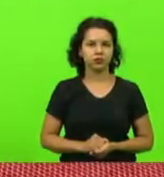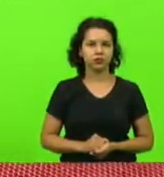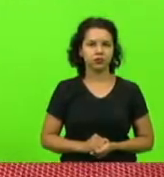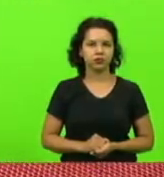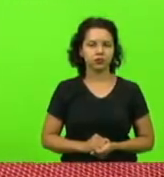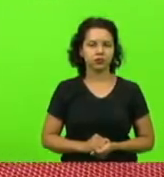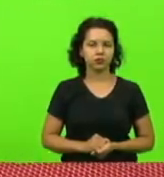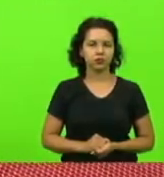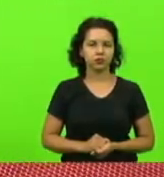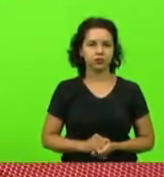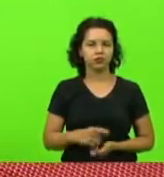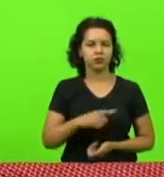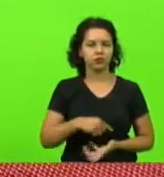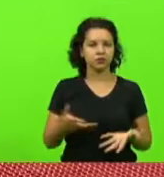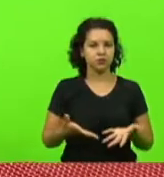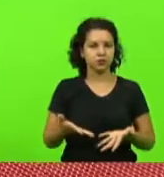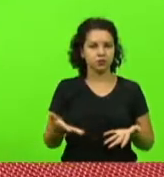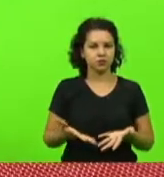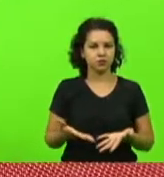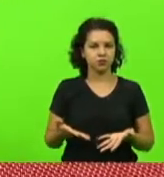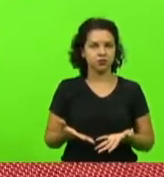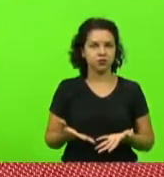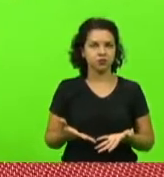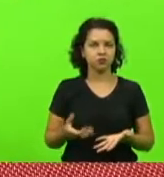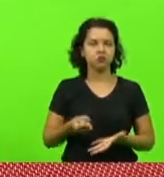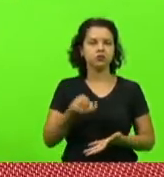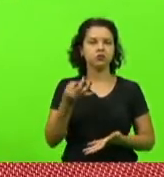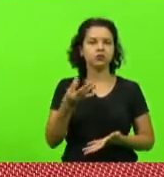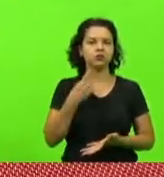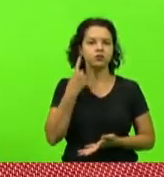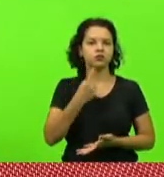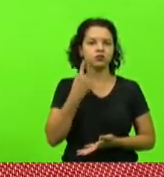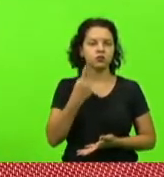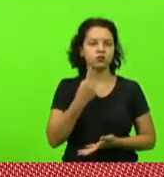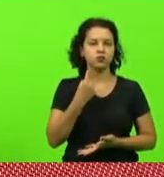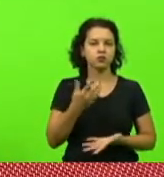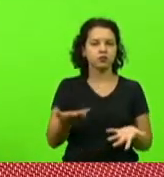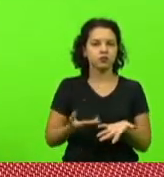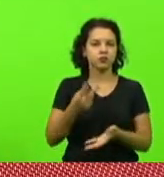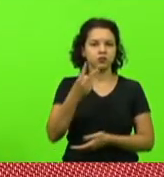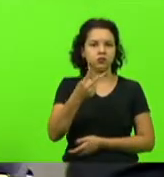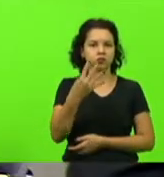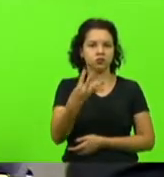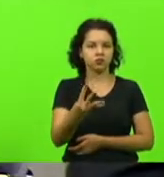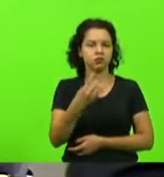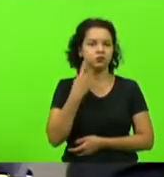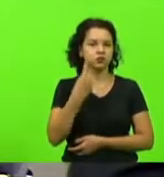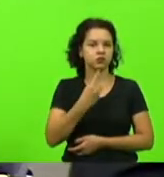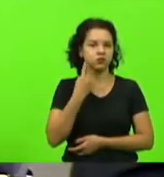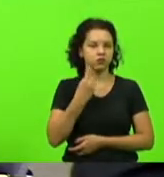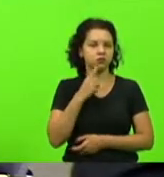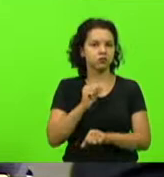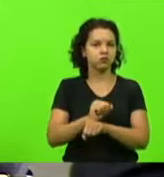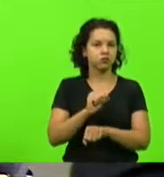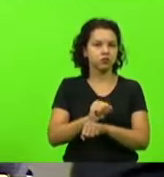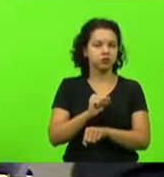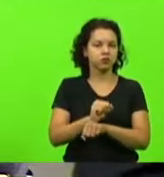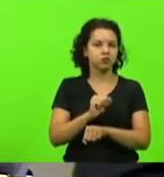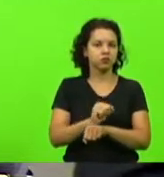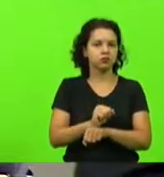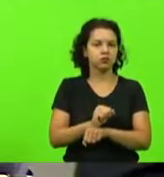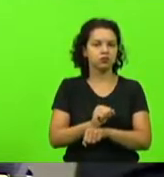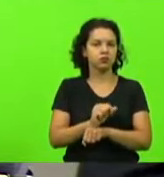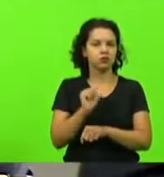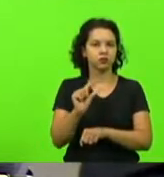Moção número, temos quantos deputados? 24. Os 24 deputados, aguardamos mais alguns minutos.